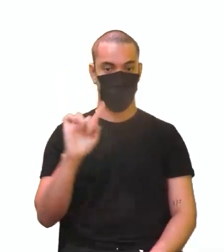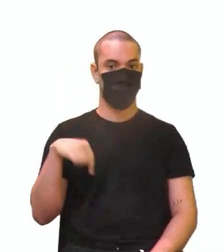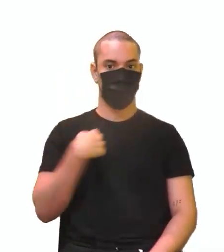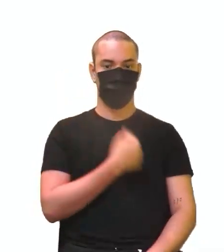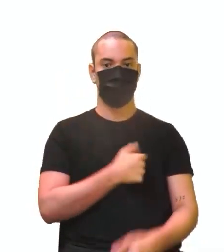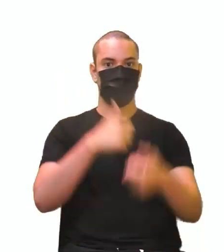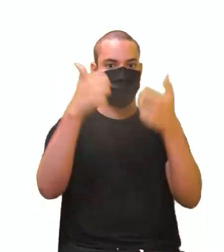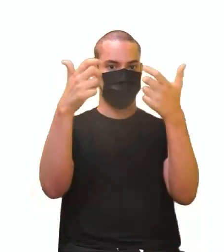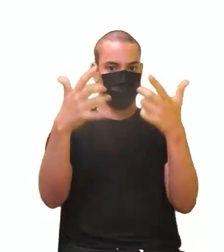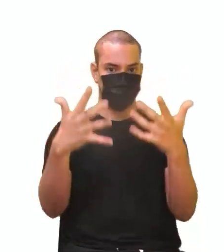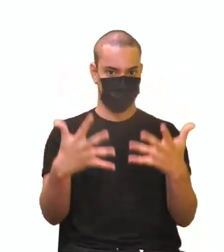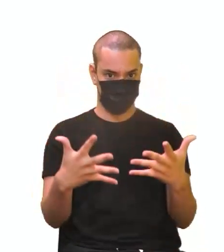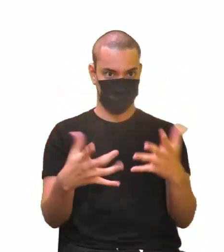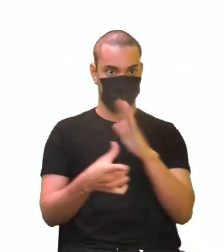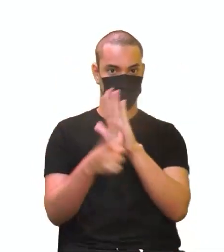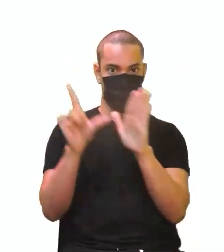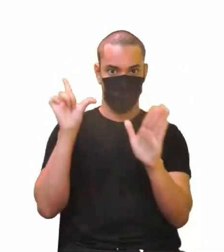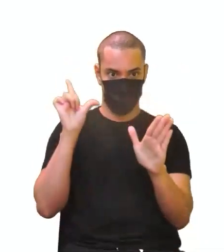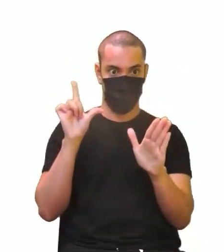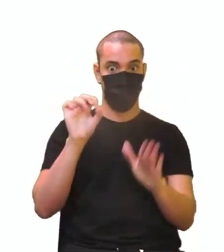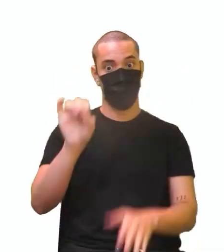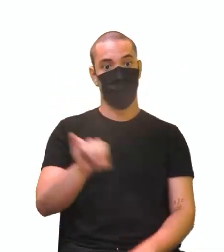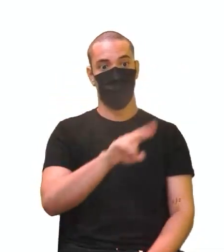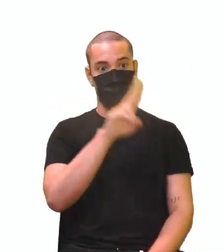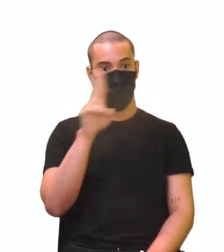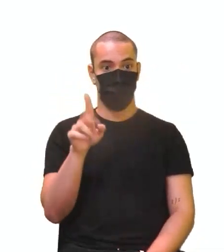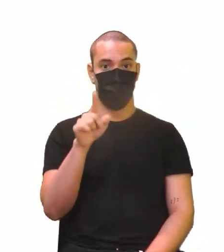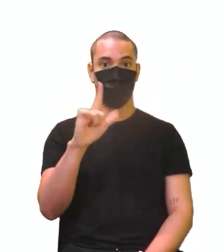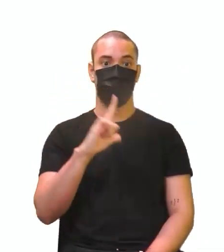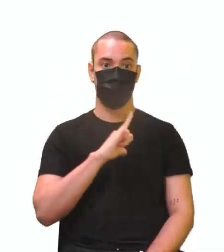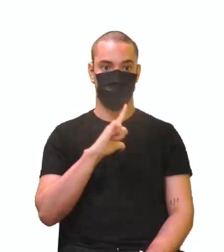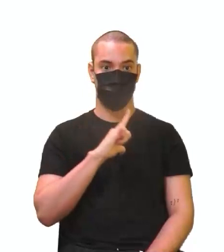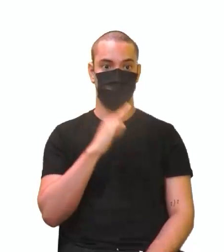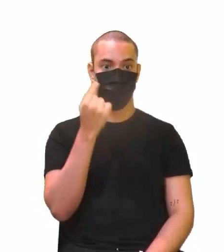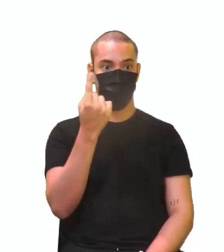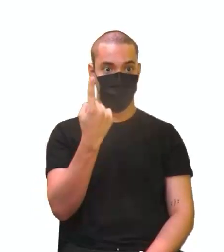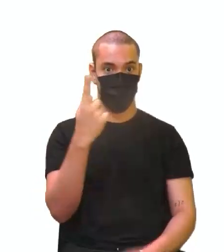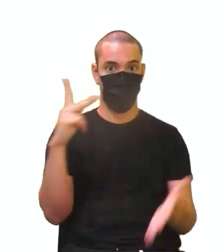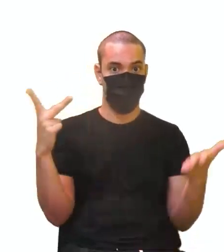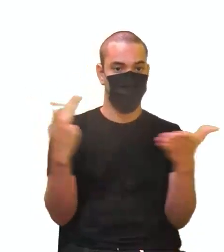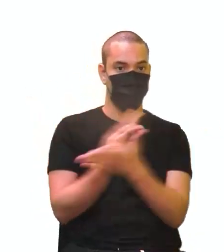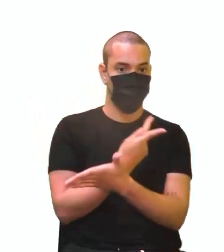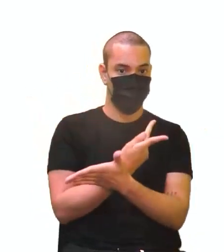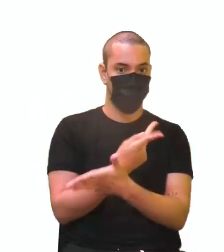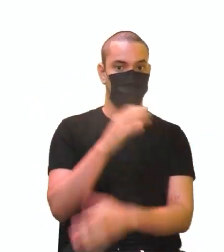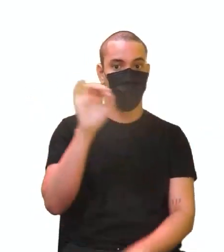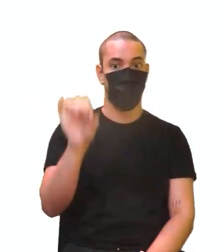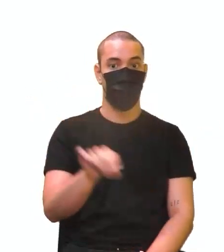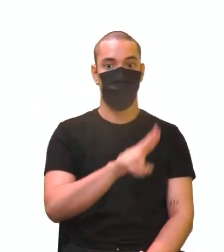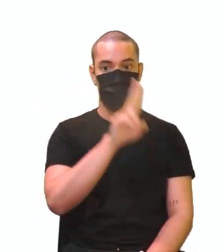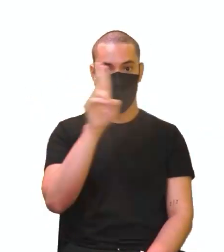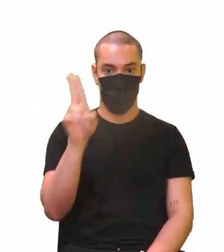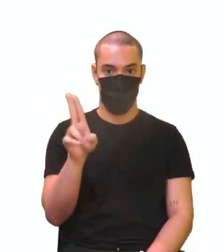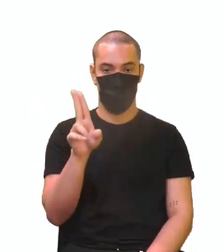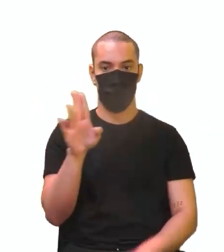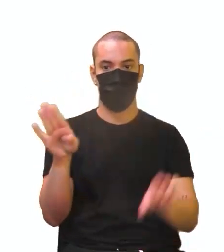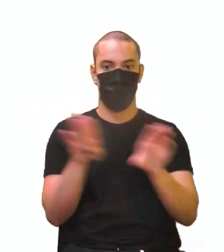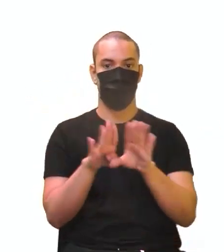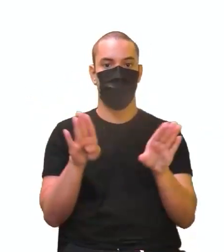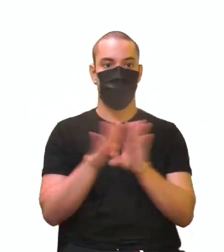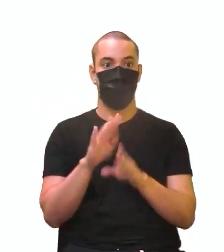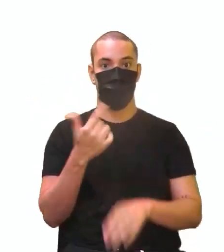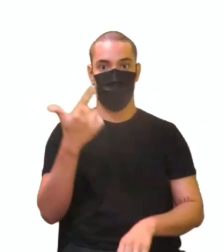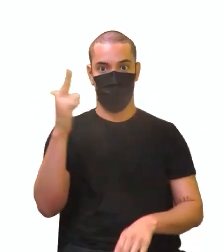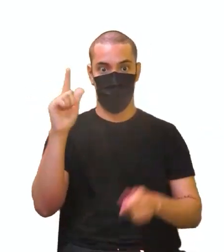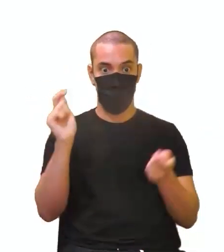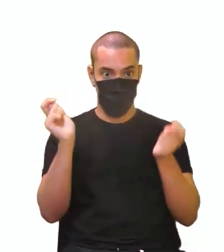gente falou há pouco, né? Ou você vai ter um evento acontecendo, ou a probabilidade de um